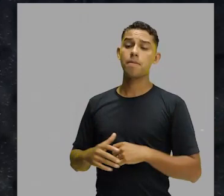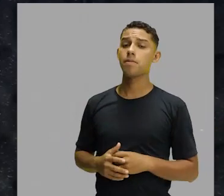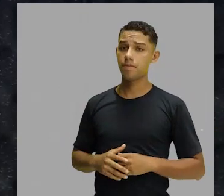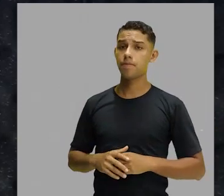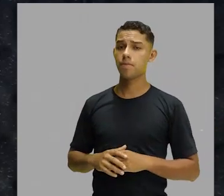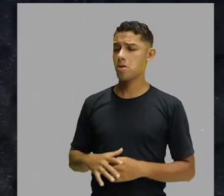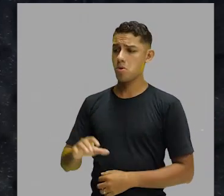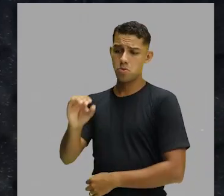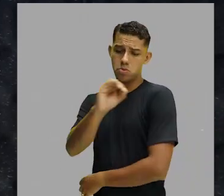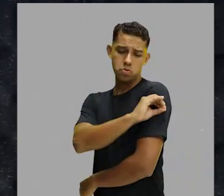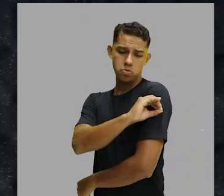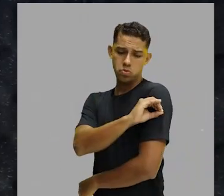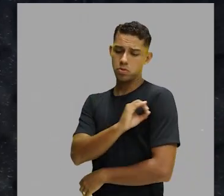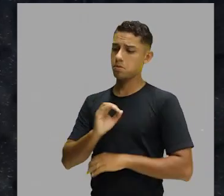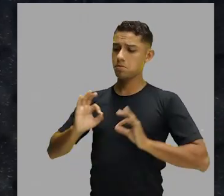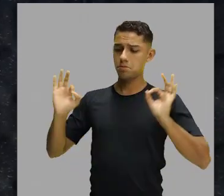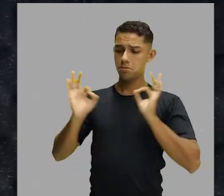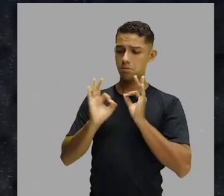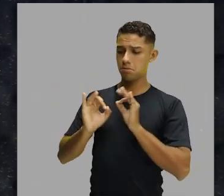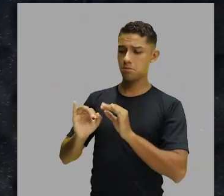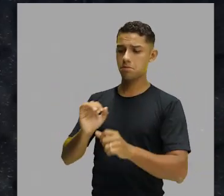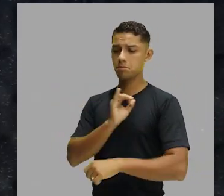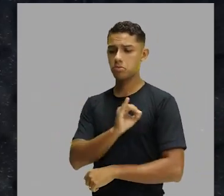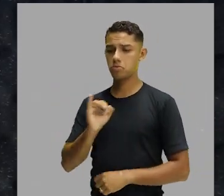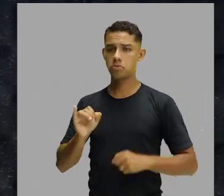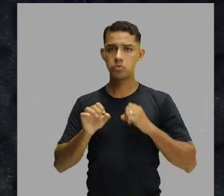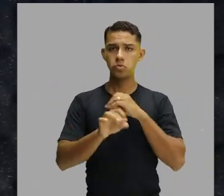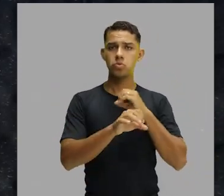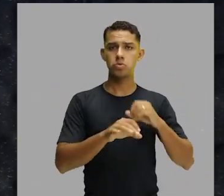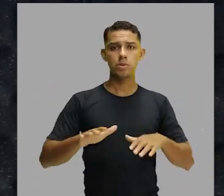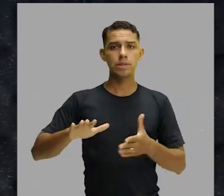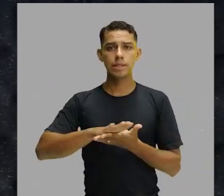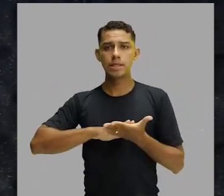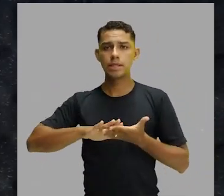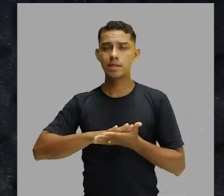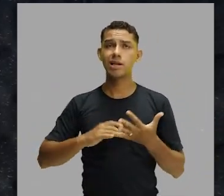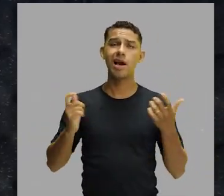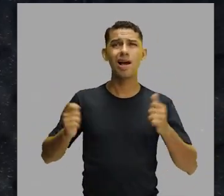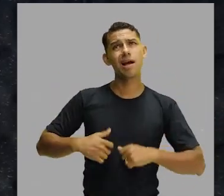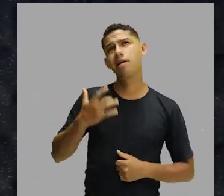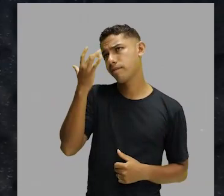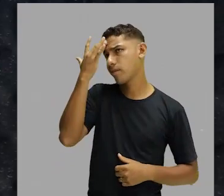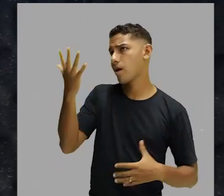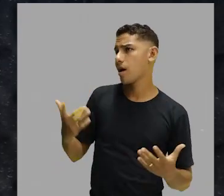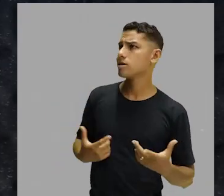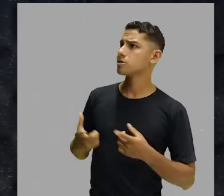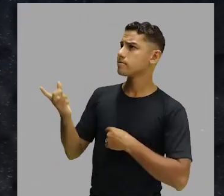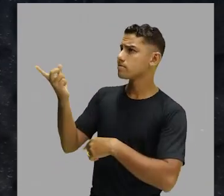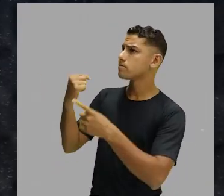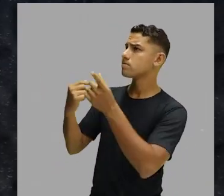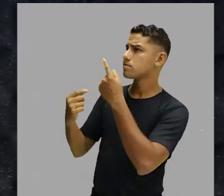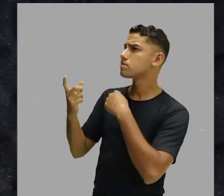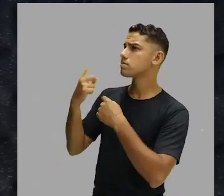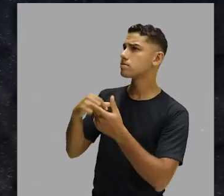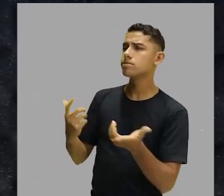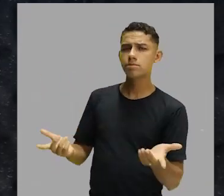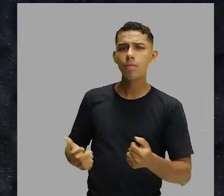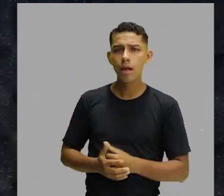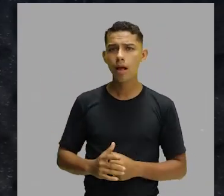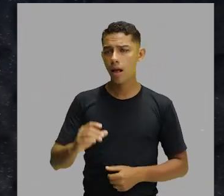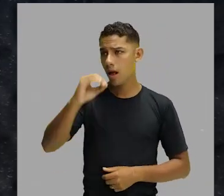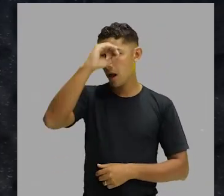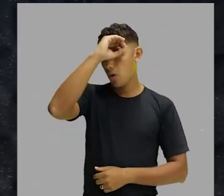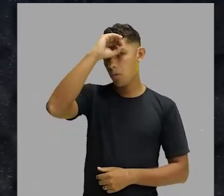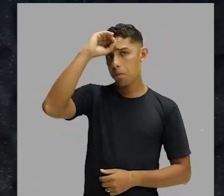sem conhecimento e sem instrução. Então, era muito fácil ficar ligado aos ensinamentos da igreja,